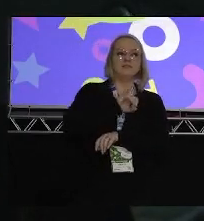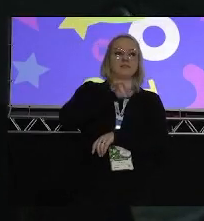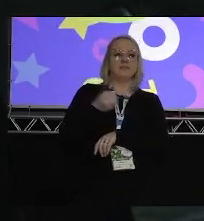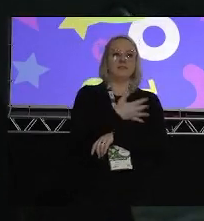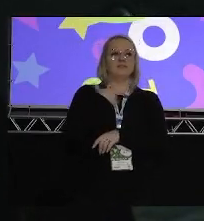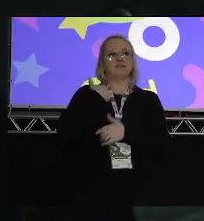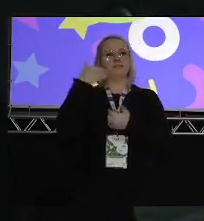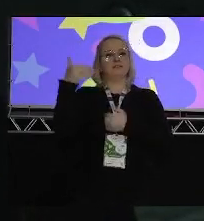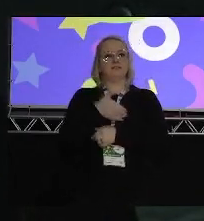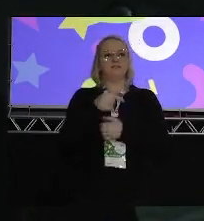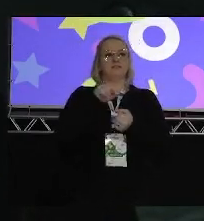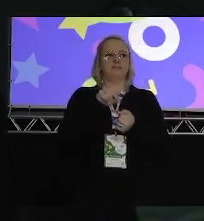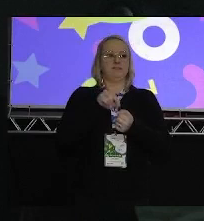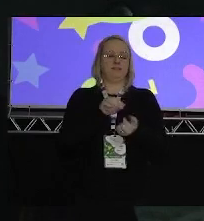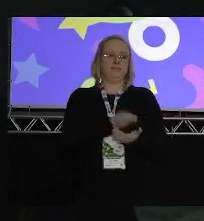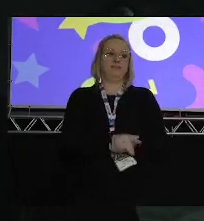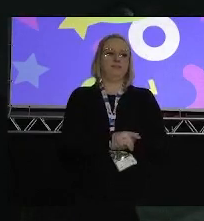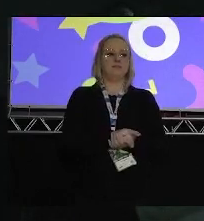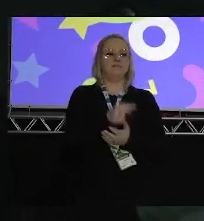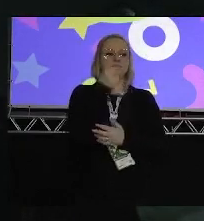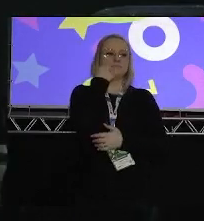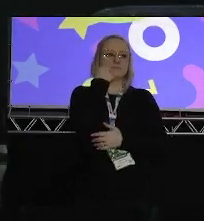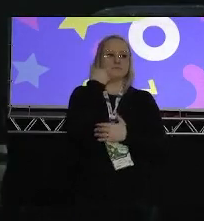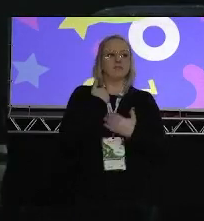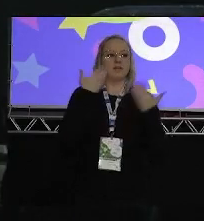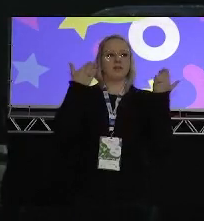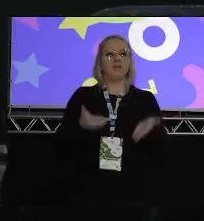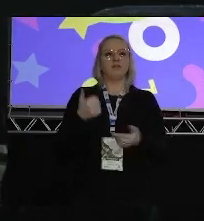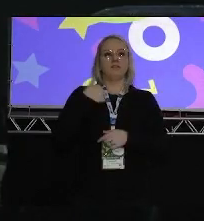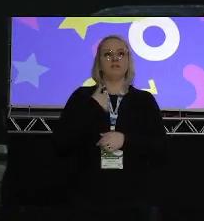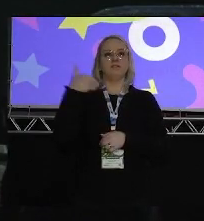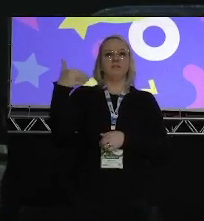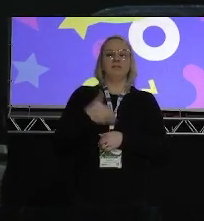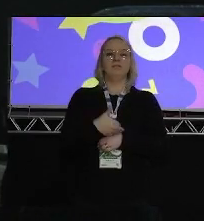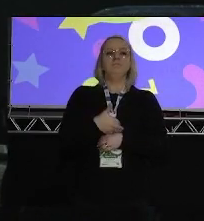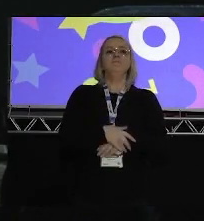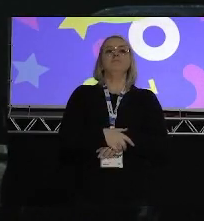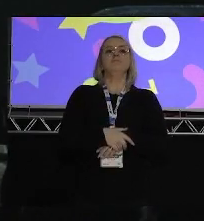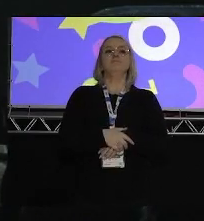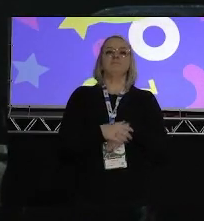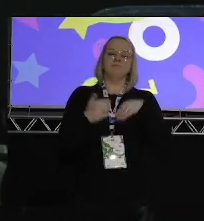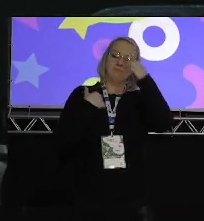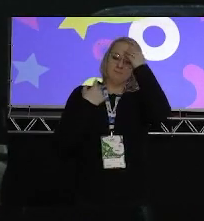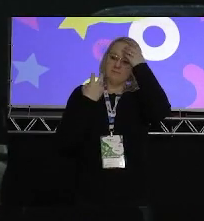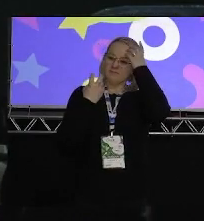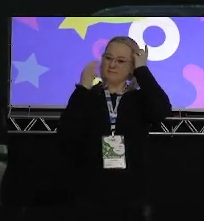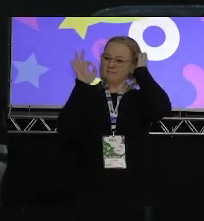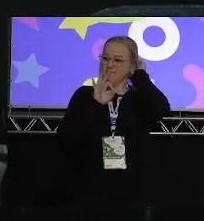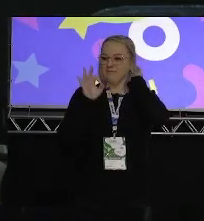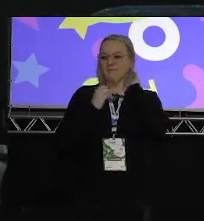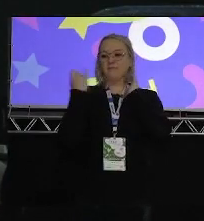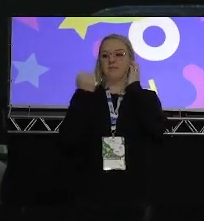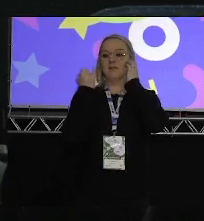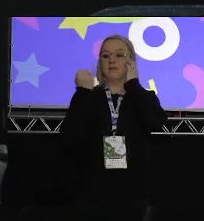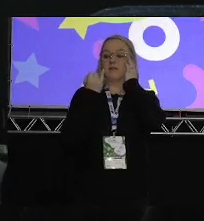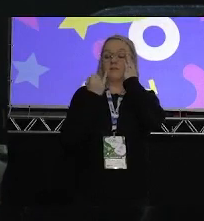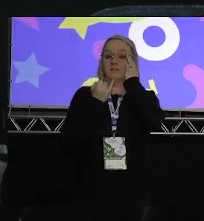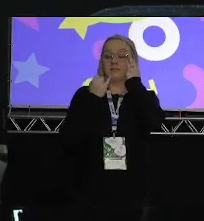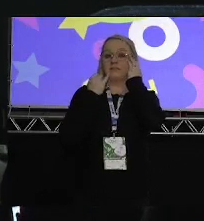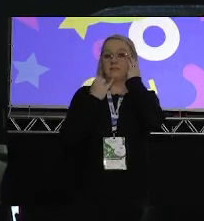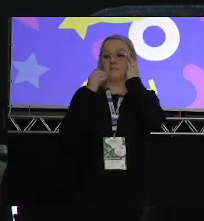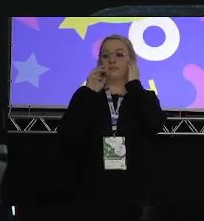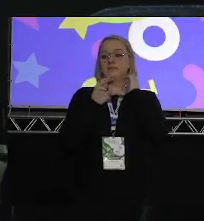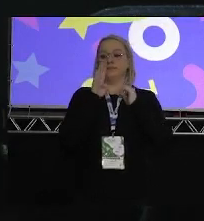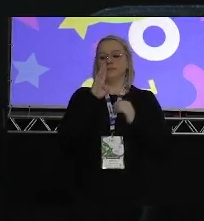venho fazendo. E, pessoalmente, venho hoje atuando em 5 projetos bem importantes, né, dentro da BMW, que é o caso que eu vou apresentar